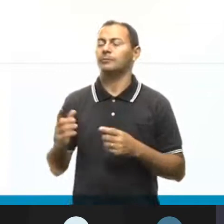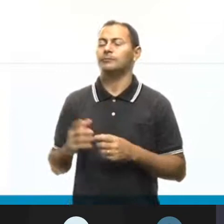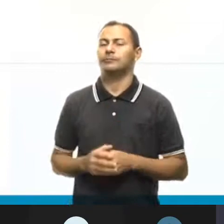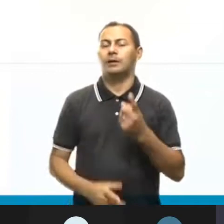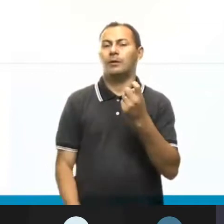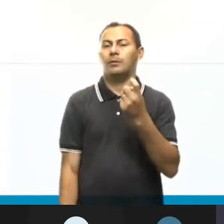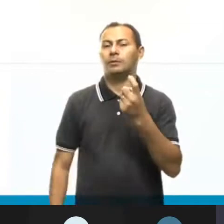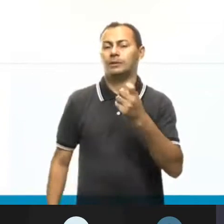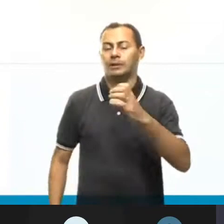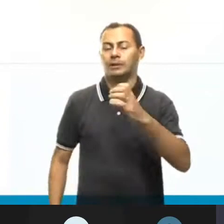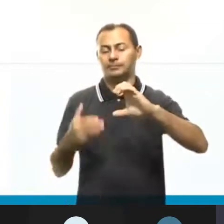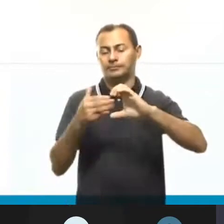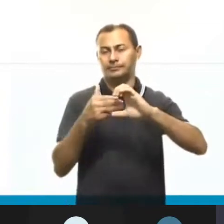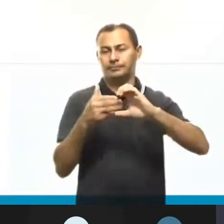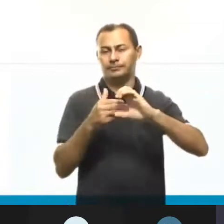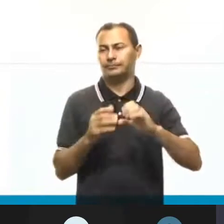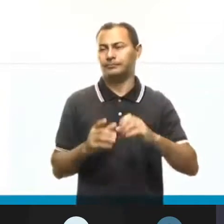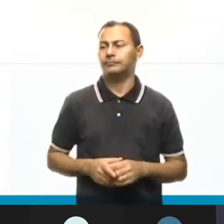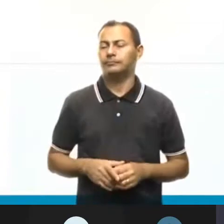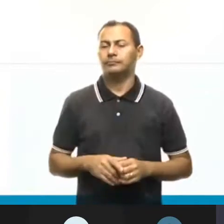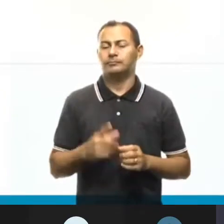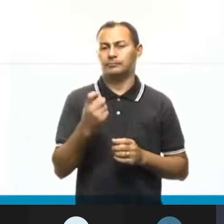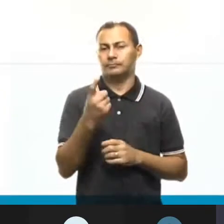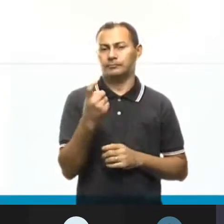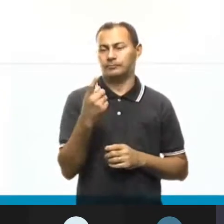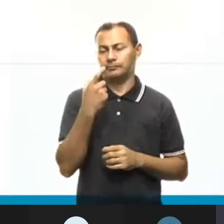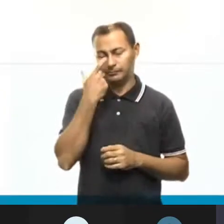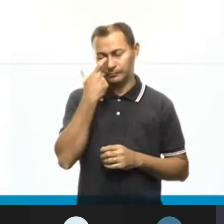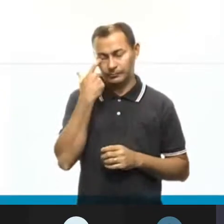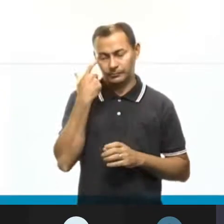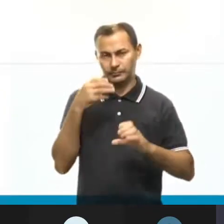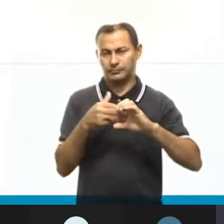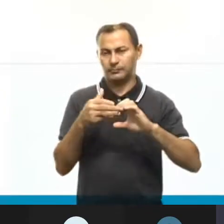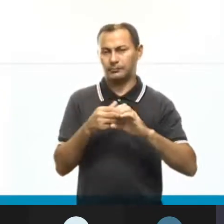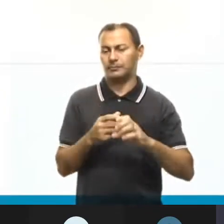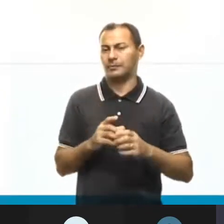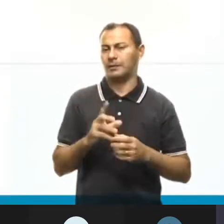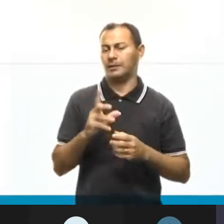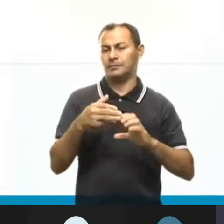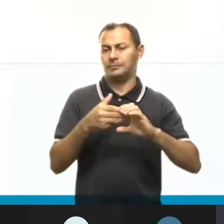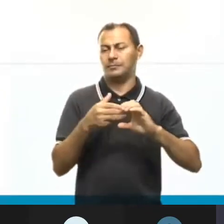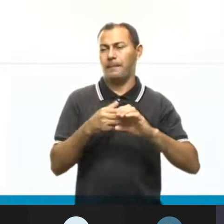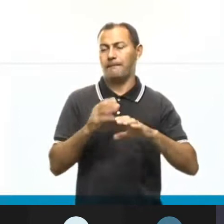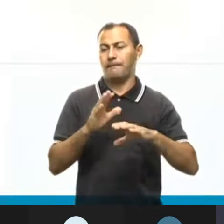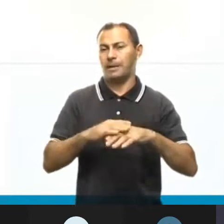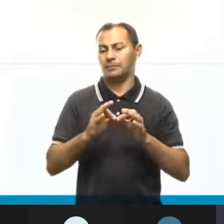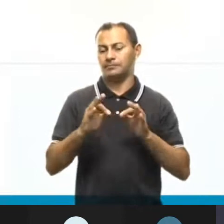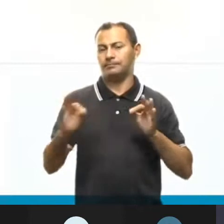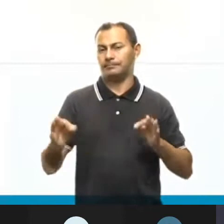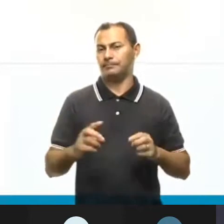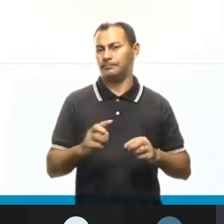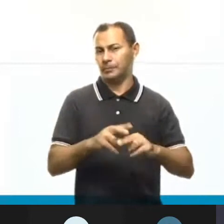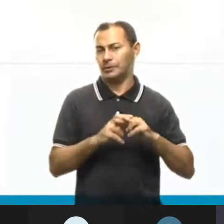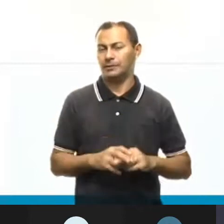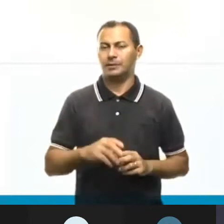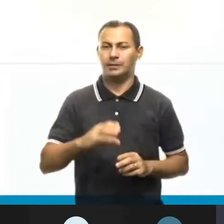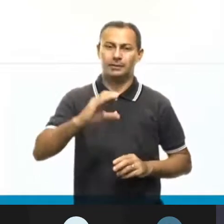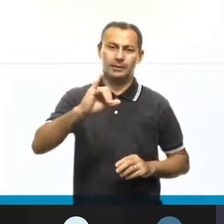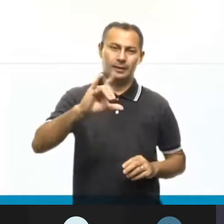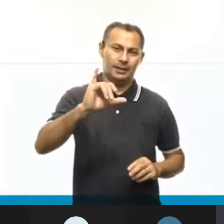é uma única célula. Aqui, ó, é uma única célula, tá? Então, elas são células mais compridinhas, por isso